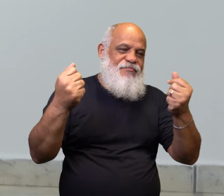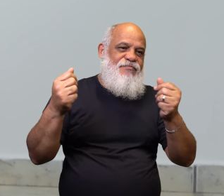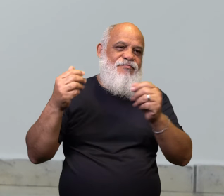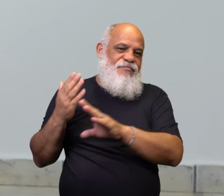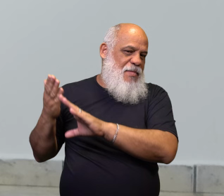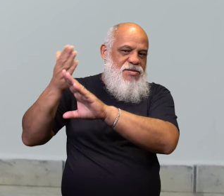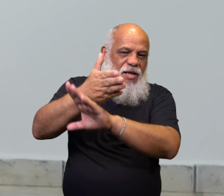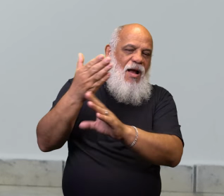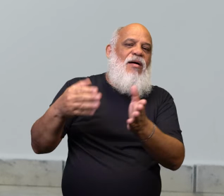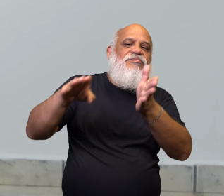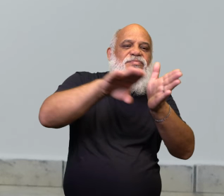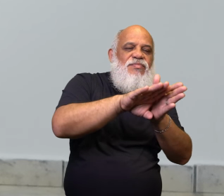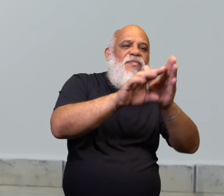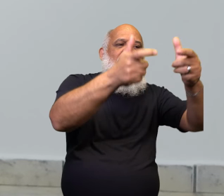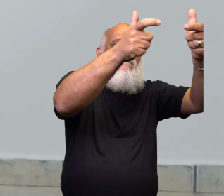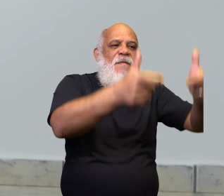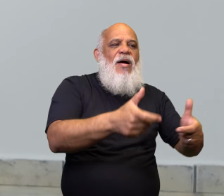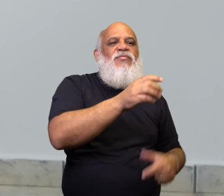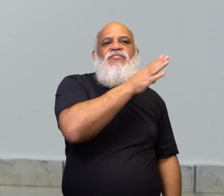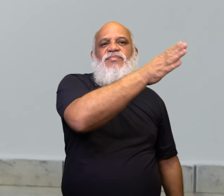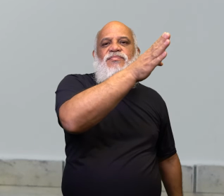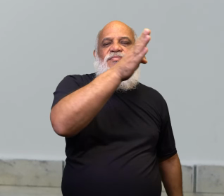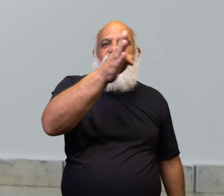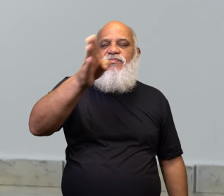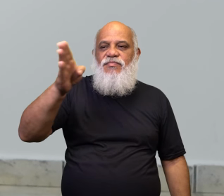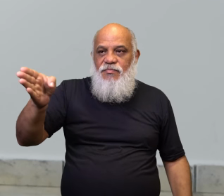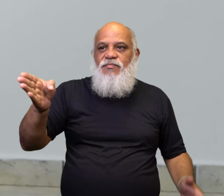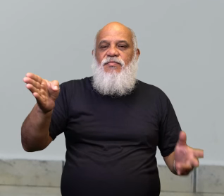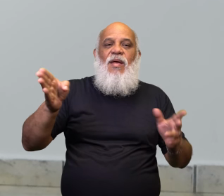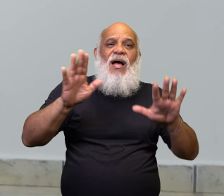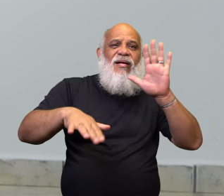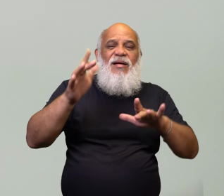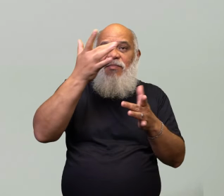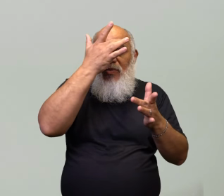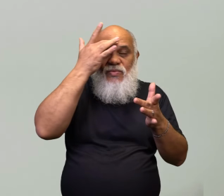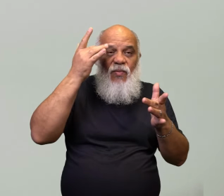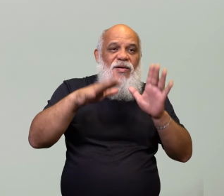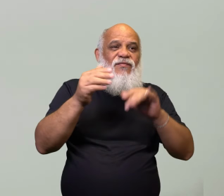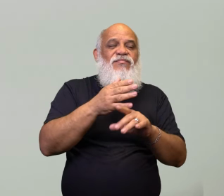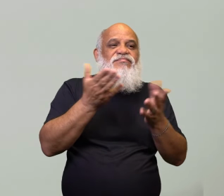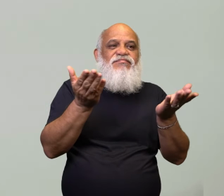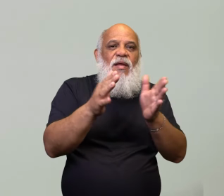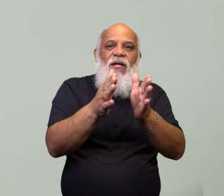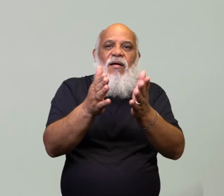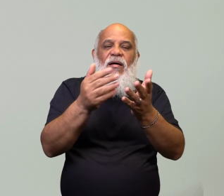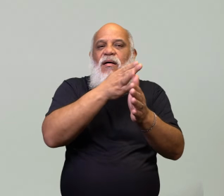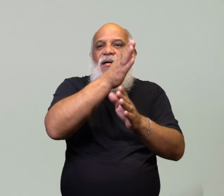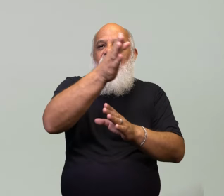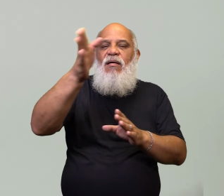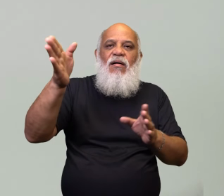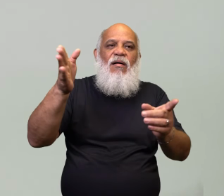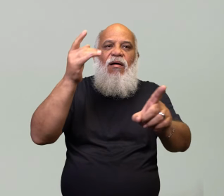bairros da nossa cidade, tinha pessoas que não tinham tanto assim, acesso, né, às apresentações de dança, nós